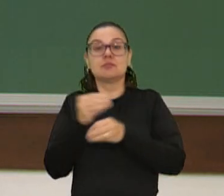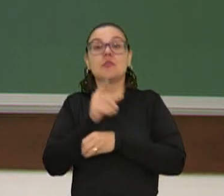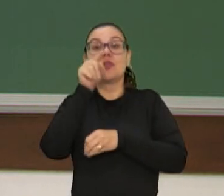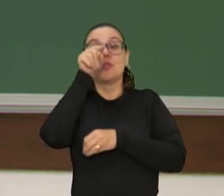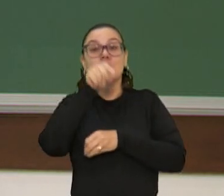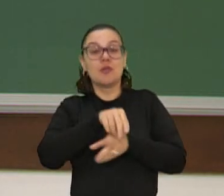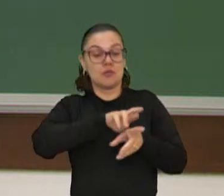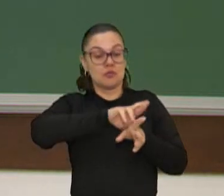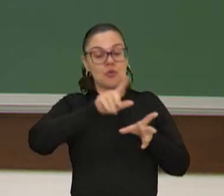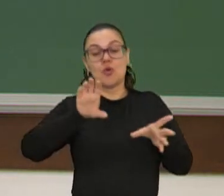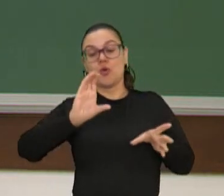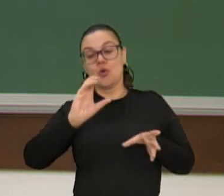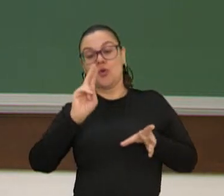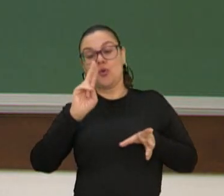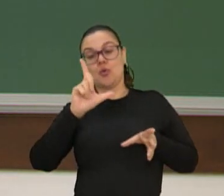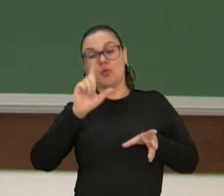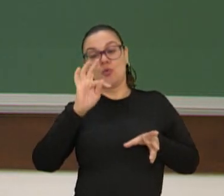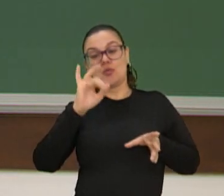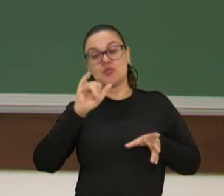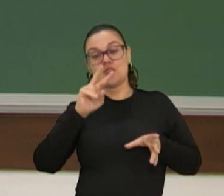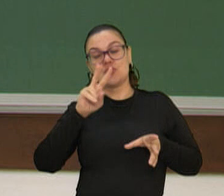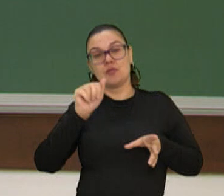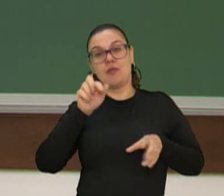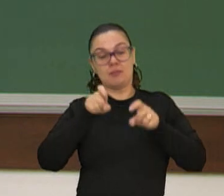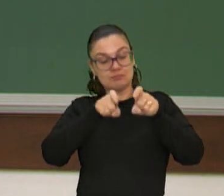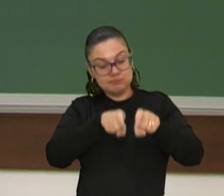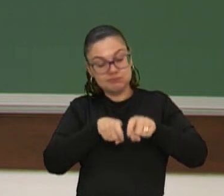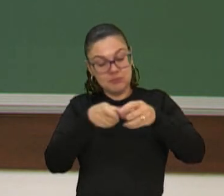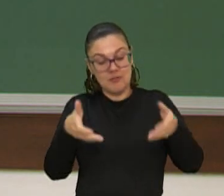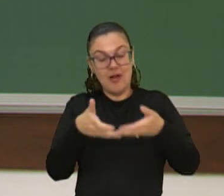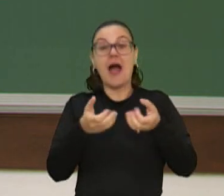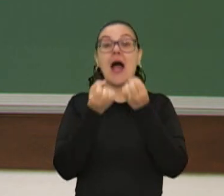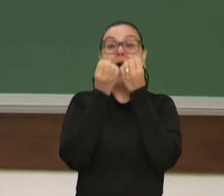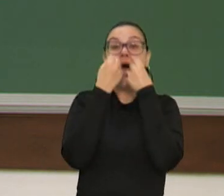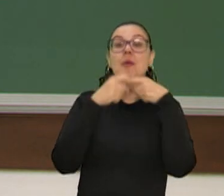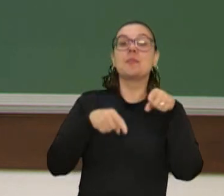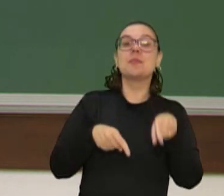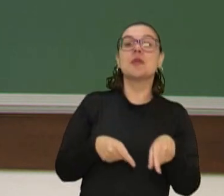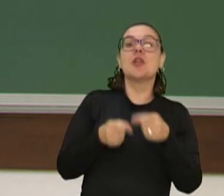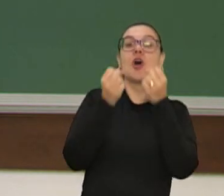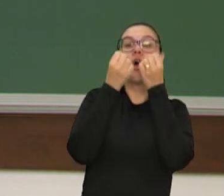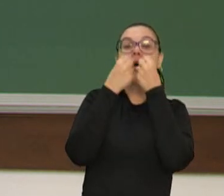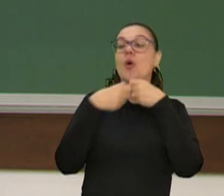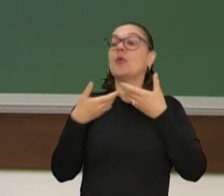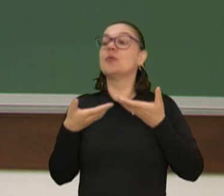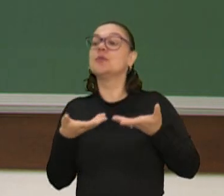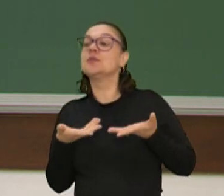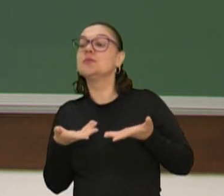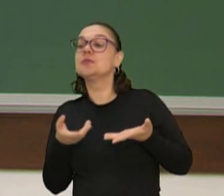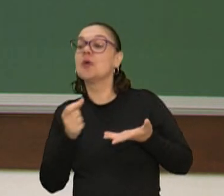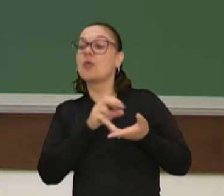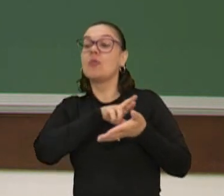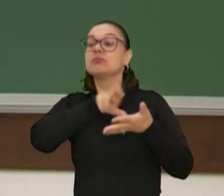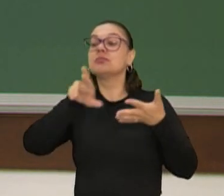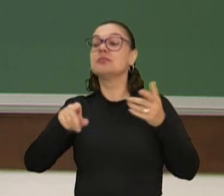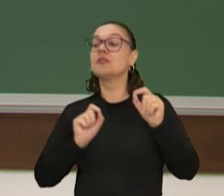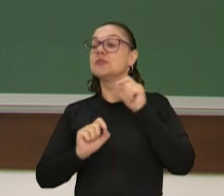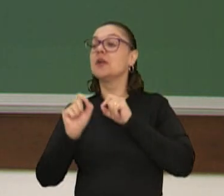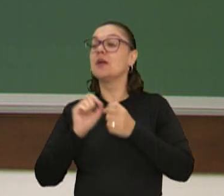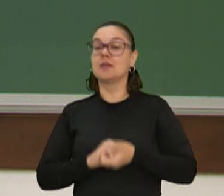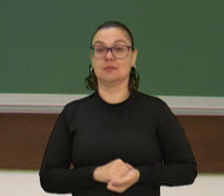de cultivar. O pessoal que é do sítio sabe muito bem, né? Vai plantar milho, qual cultivar você quer? Qual variedade você